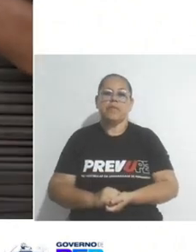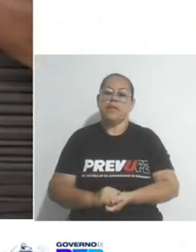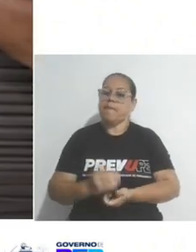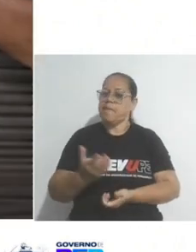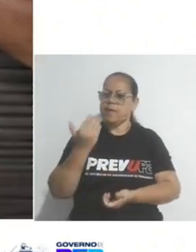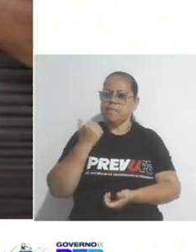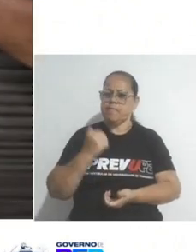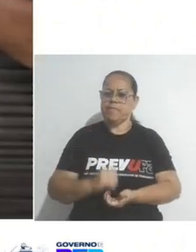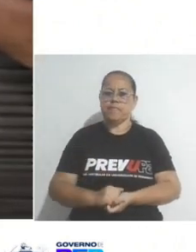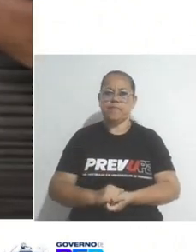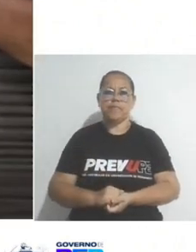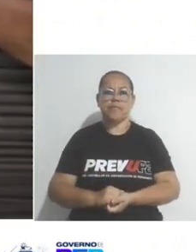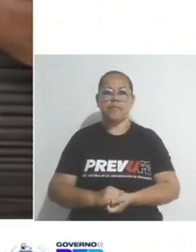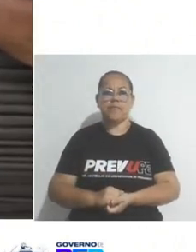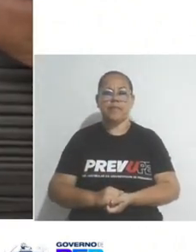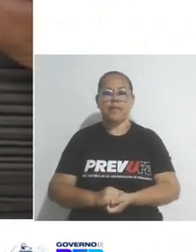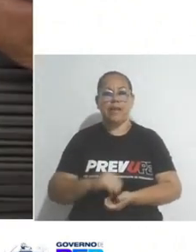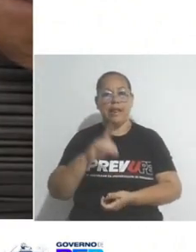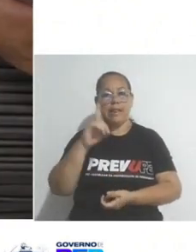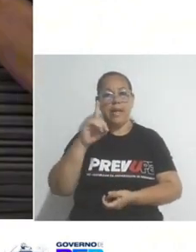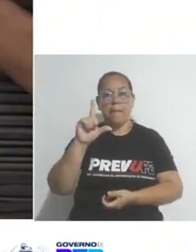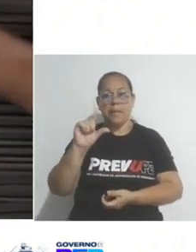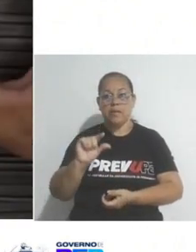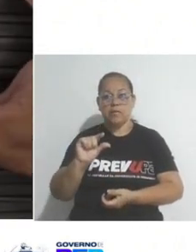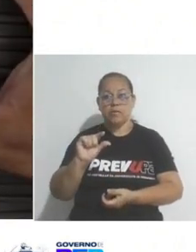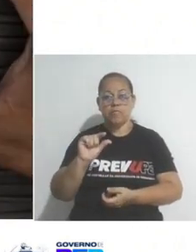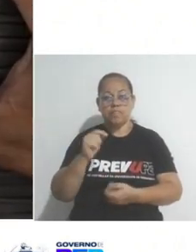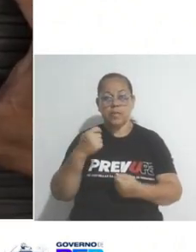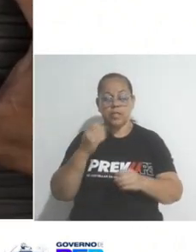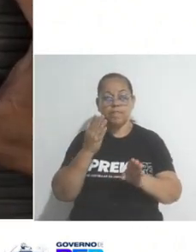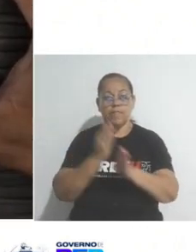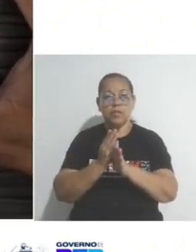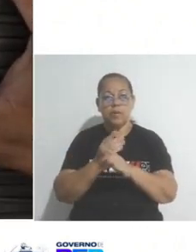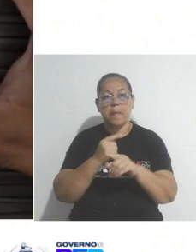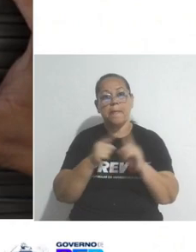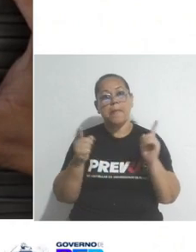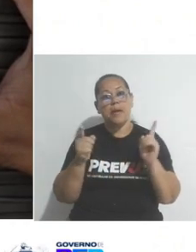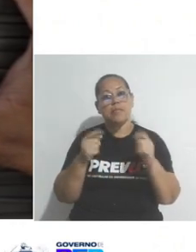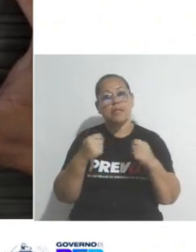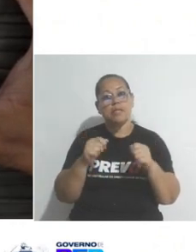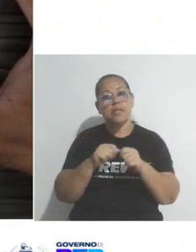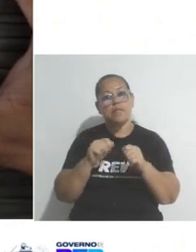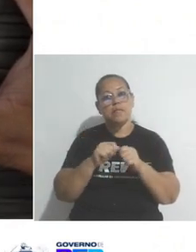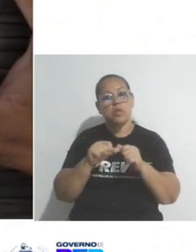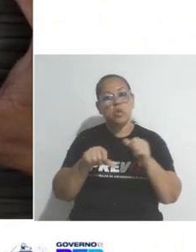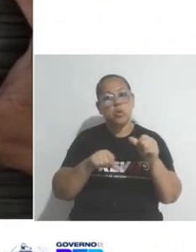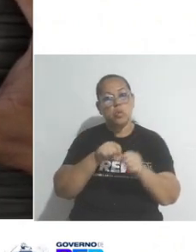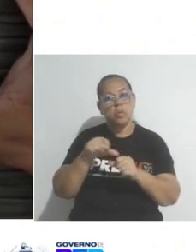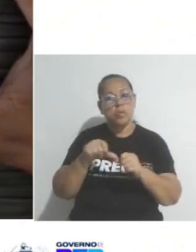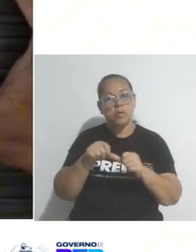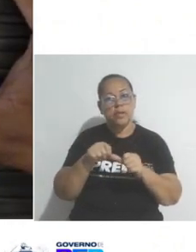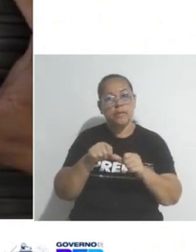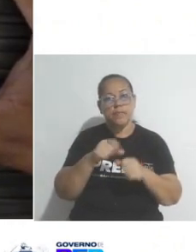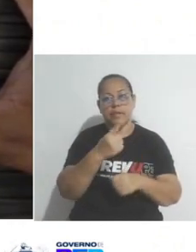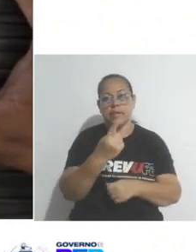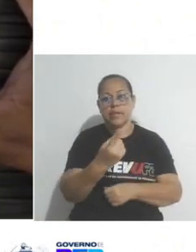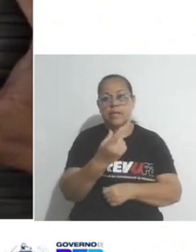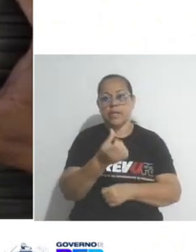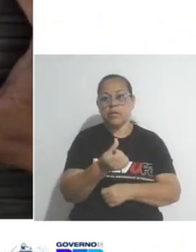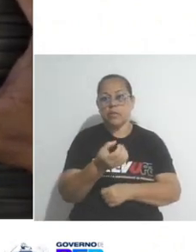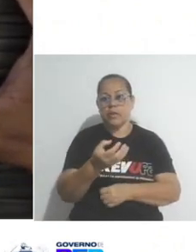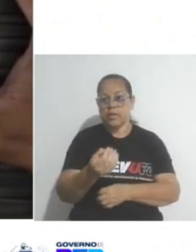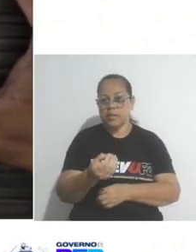lá D a gente quer descobrir só que antes a gente vai fazer a conversão dos cento e